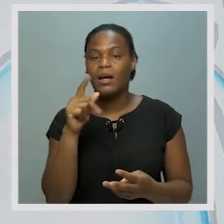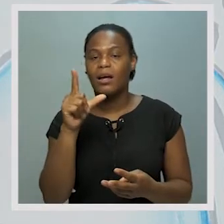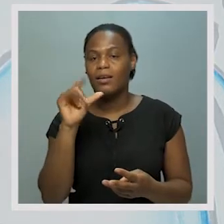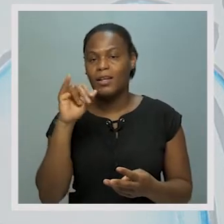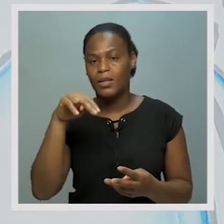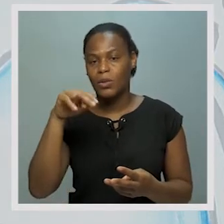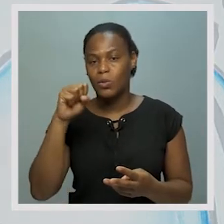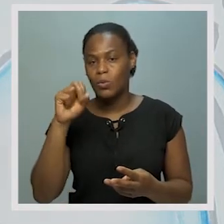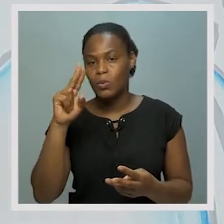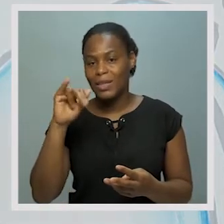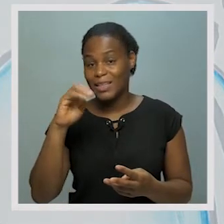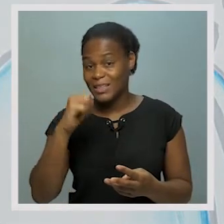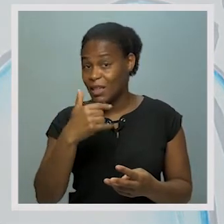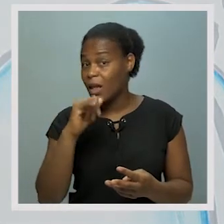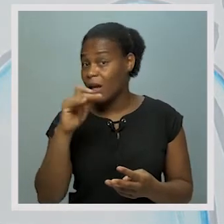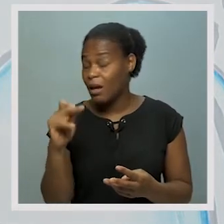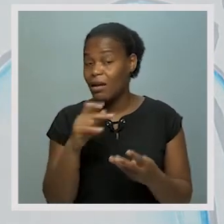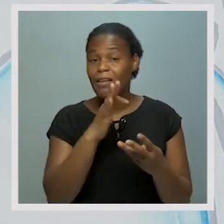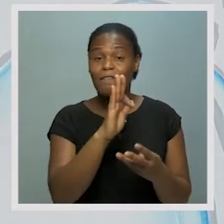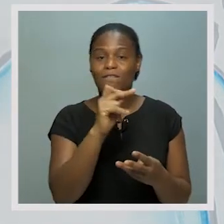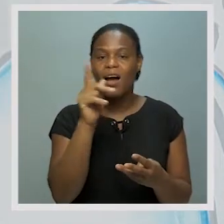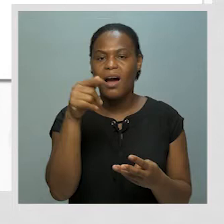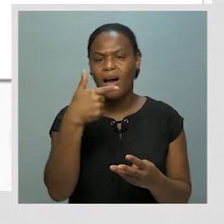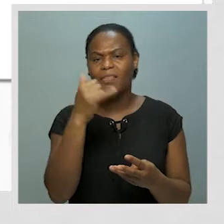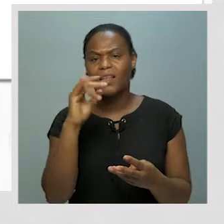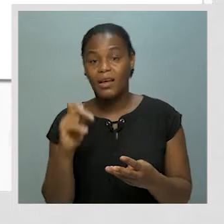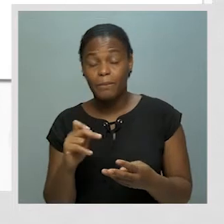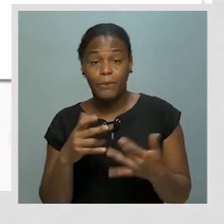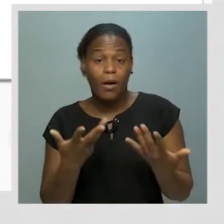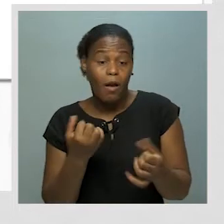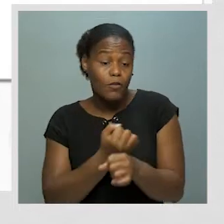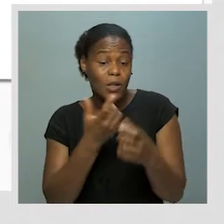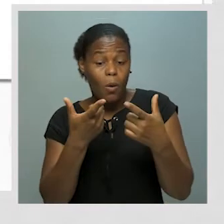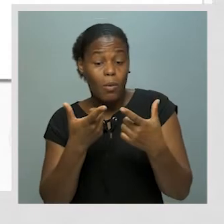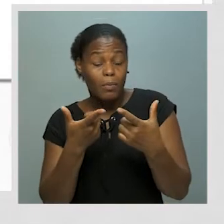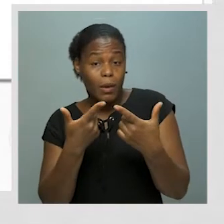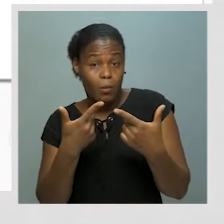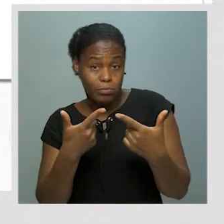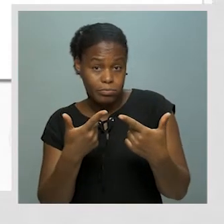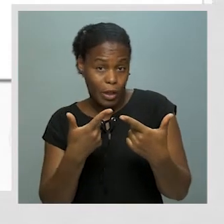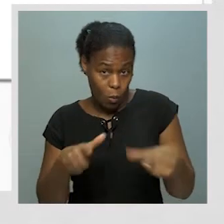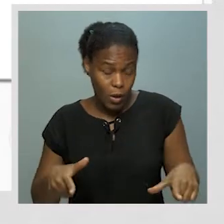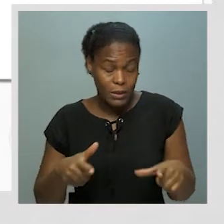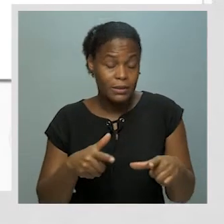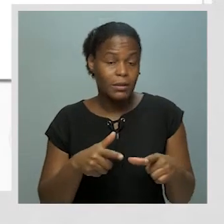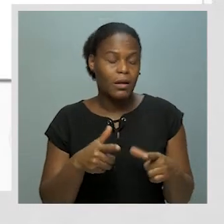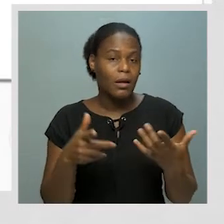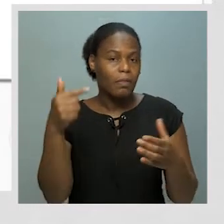a função dos elementos de comunicação é estabelecer a comunicação. E